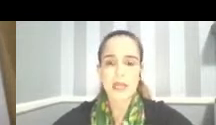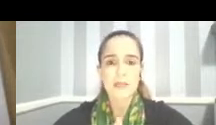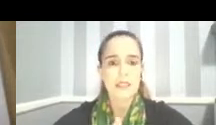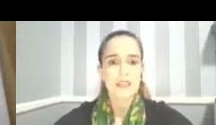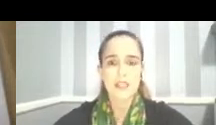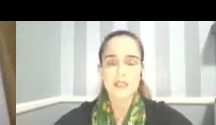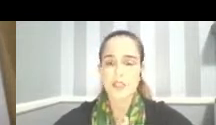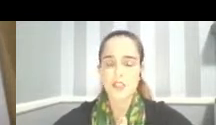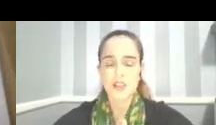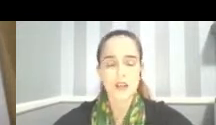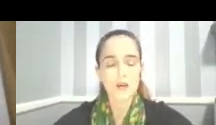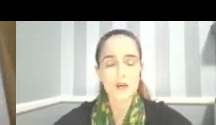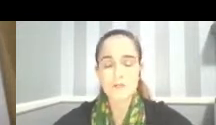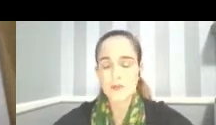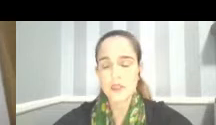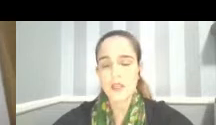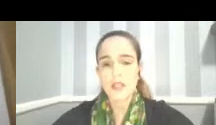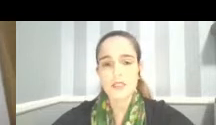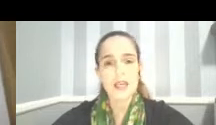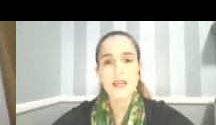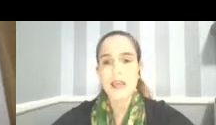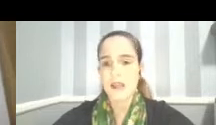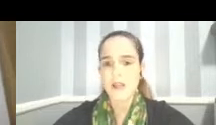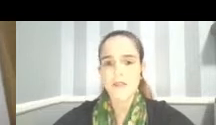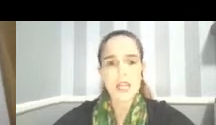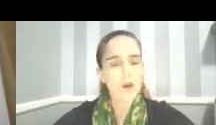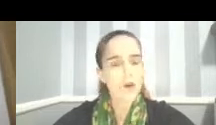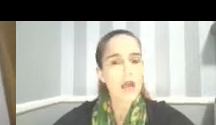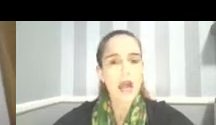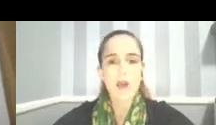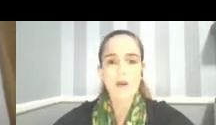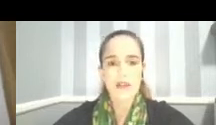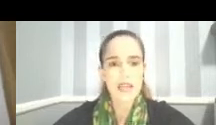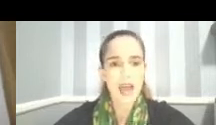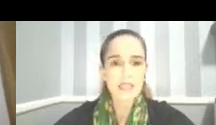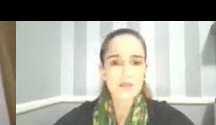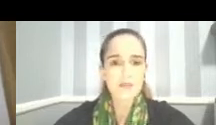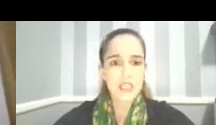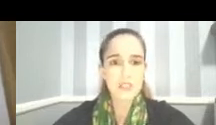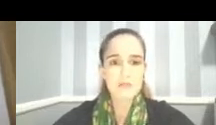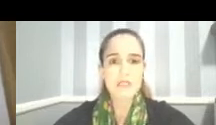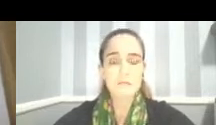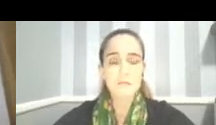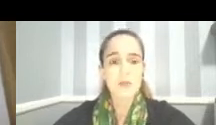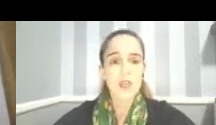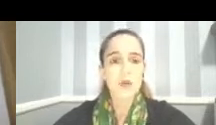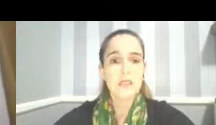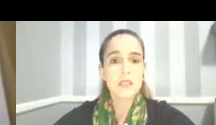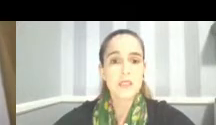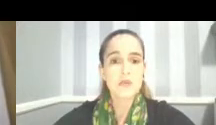primário, aquele ABC da vida, que a gente já falou, né? Avaliar o local, avaliar as